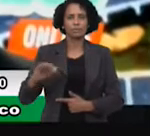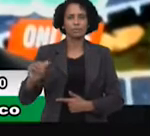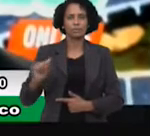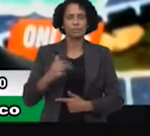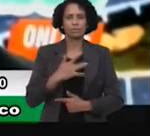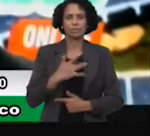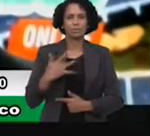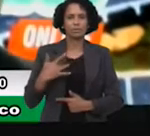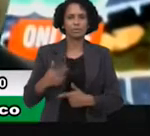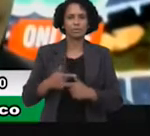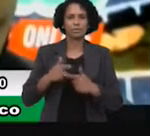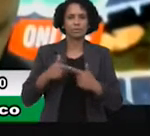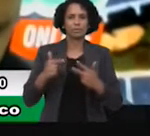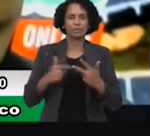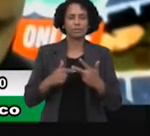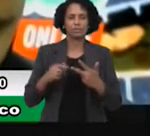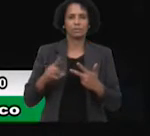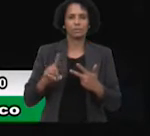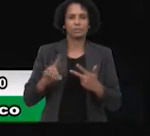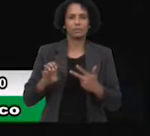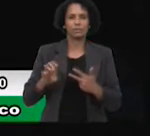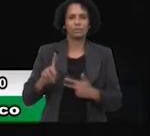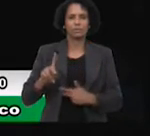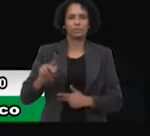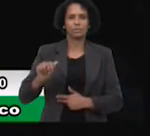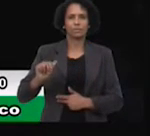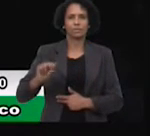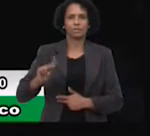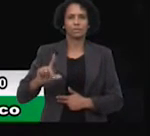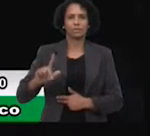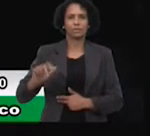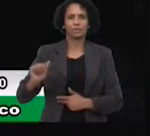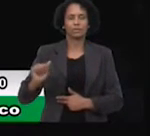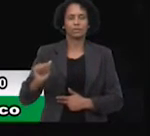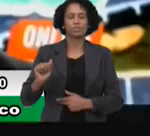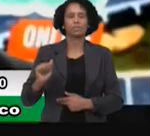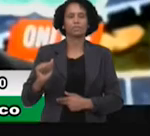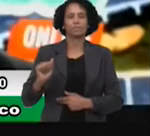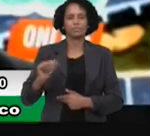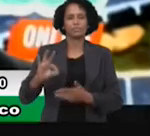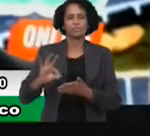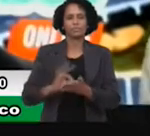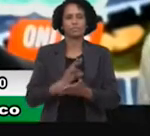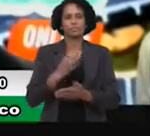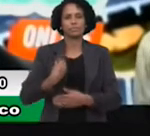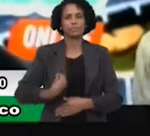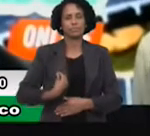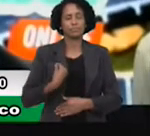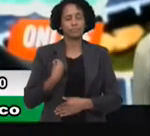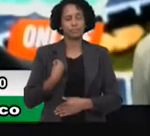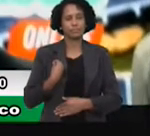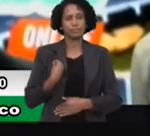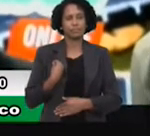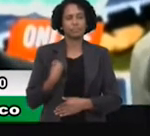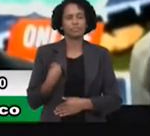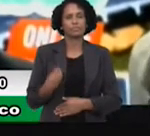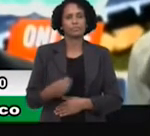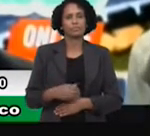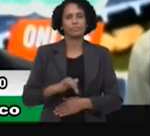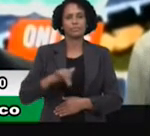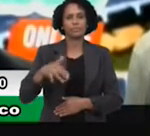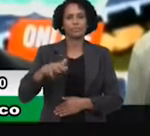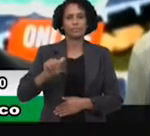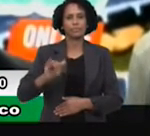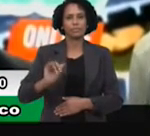Vereador De Paula. Presente, senhor secretário. Vereador De Paula registra a presença. Vereador Jair Assaf.